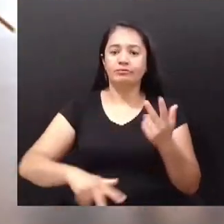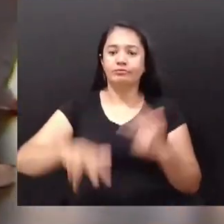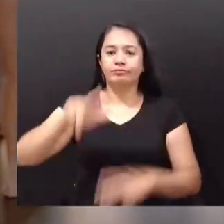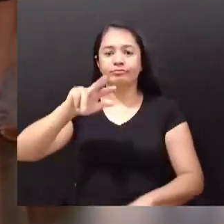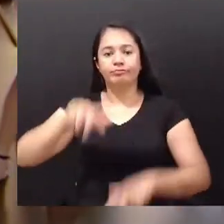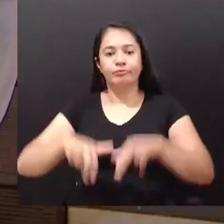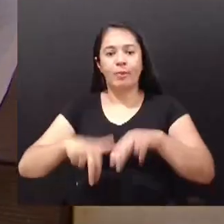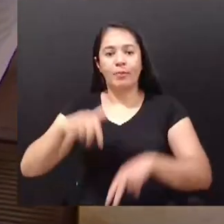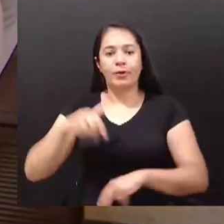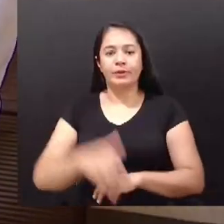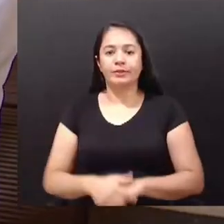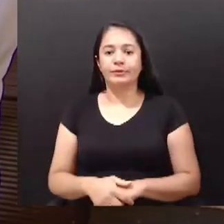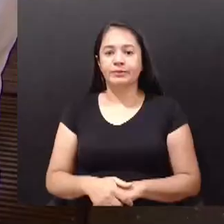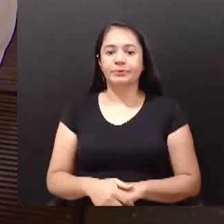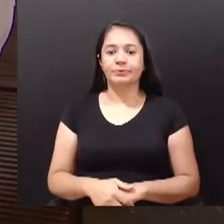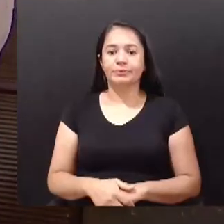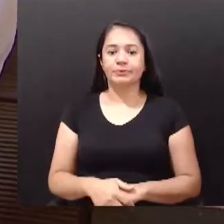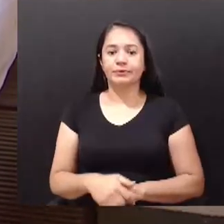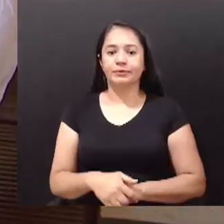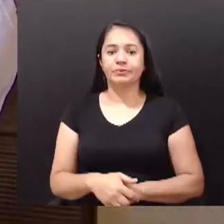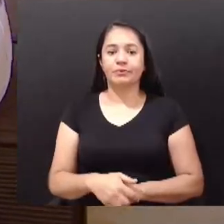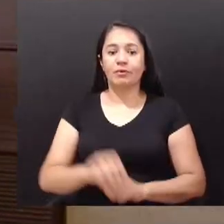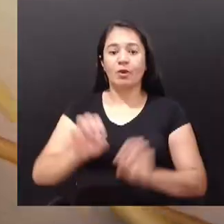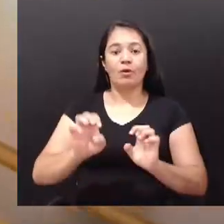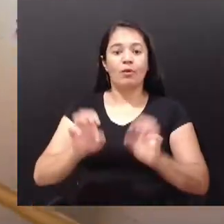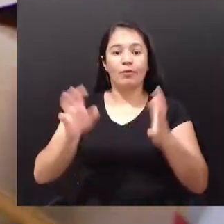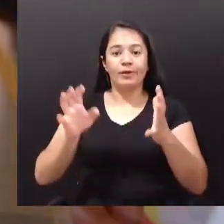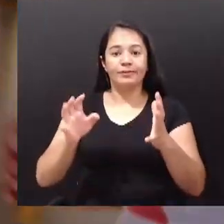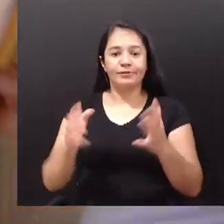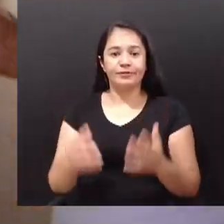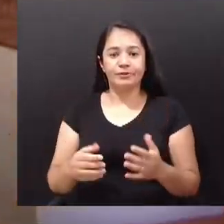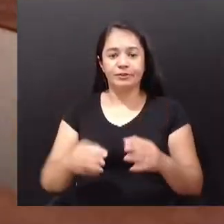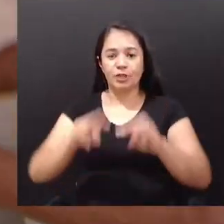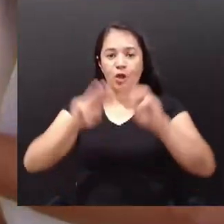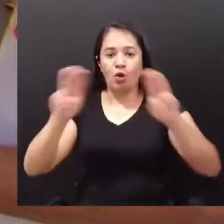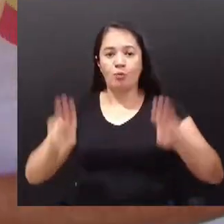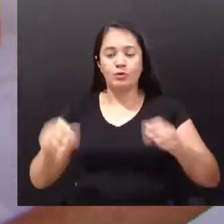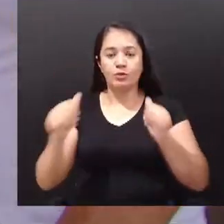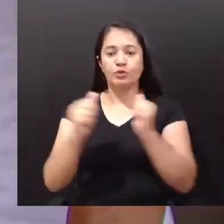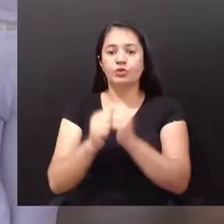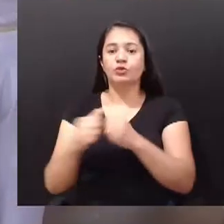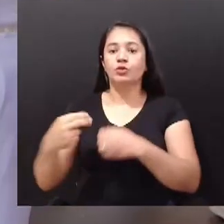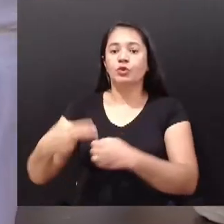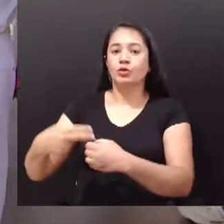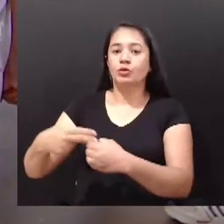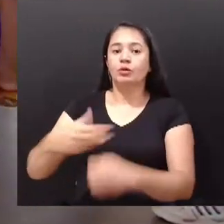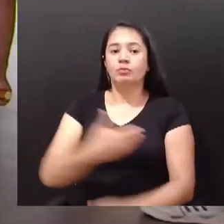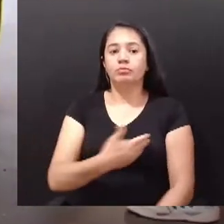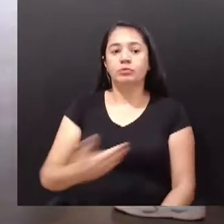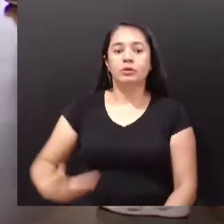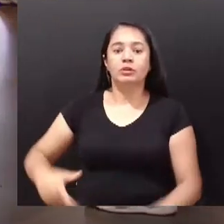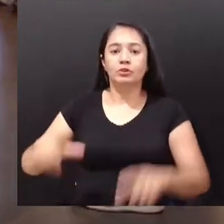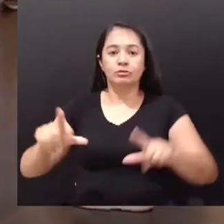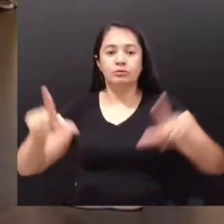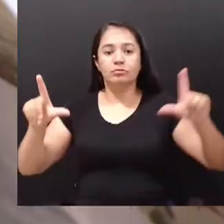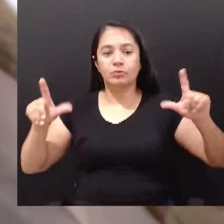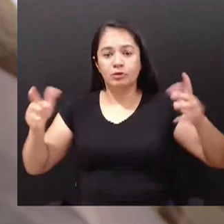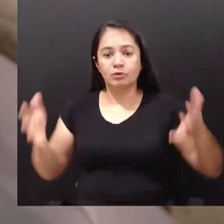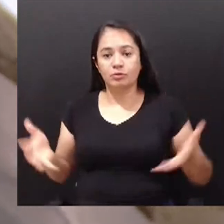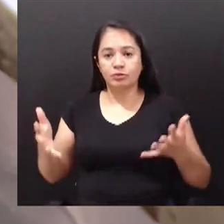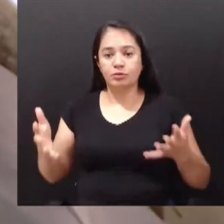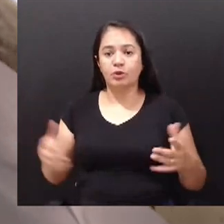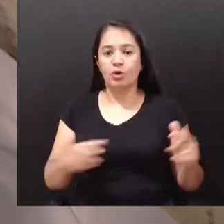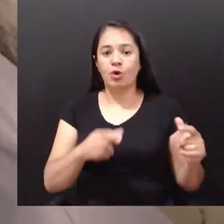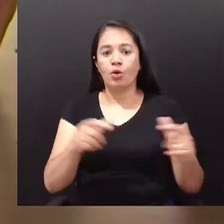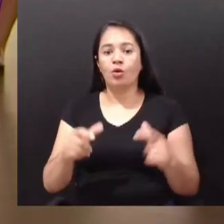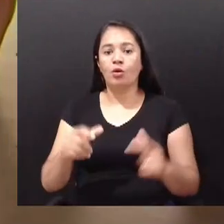evento Descolonizando o Conhecimento, Museu e a Universidade Pública se destacou, promovendo um espaço de reflexão sobre